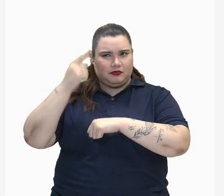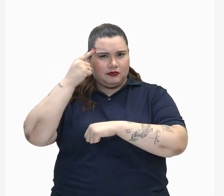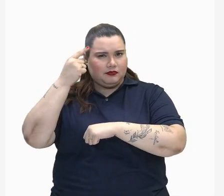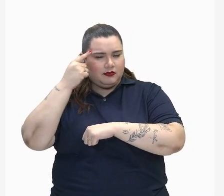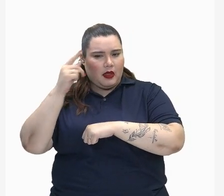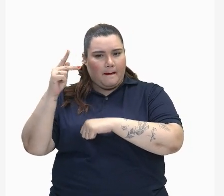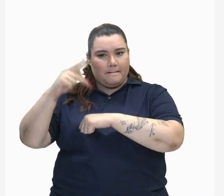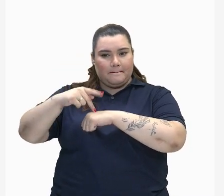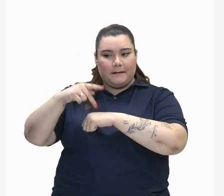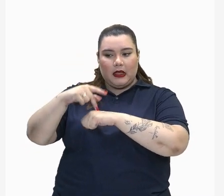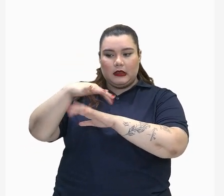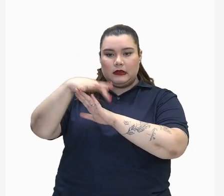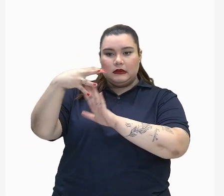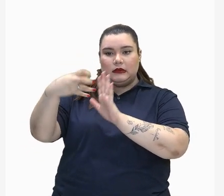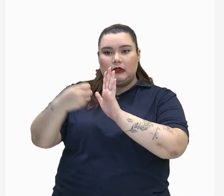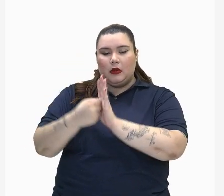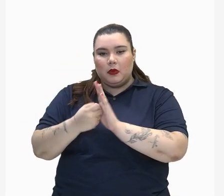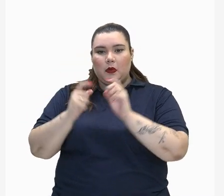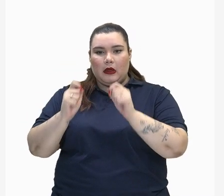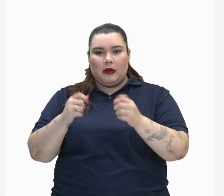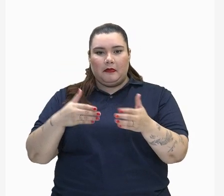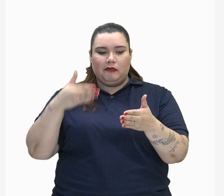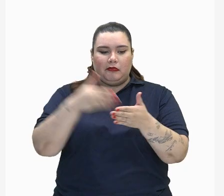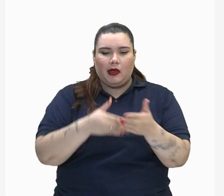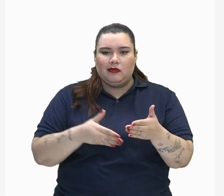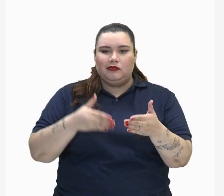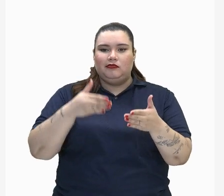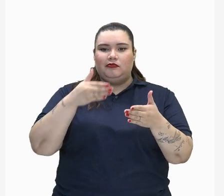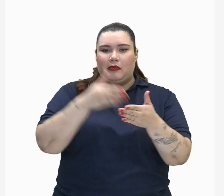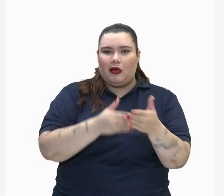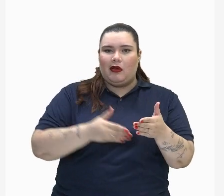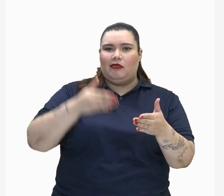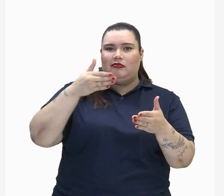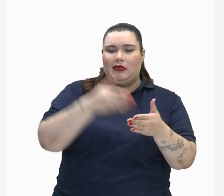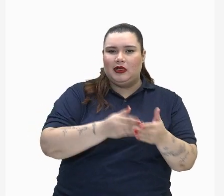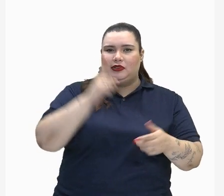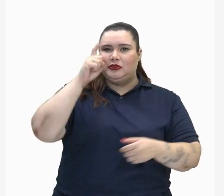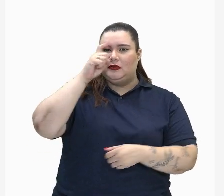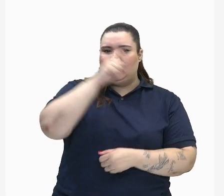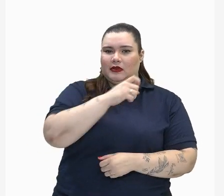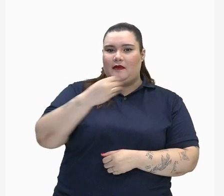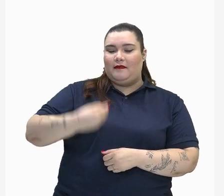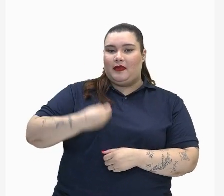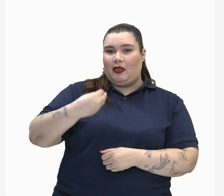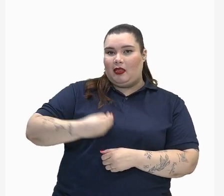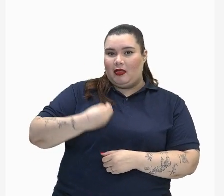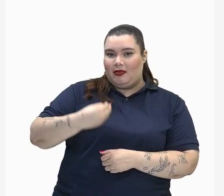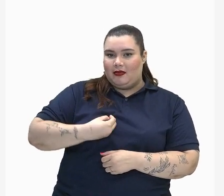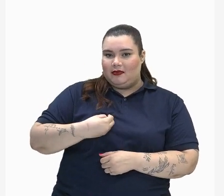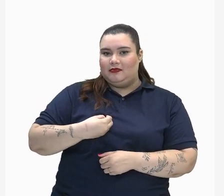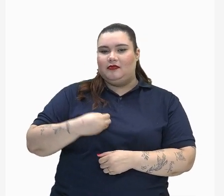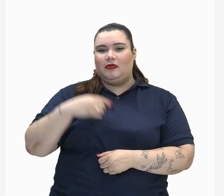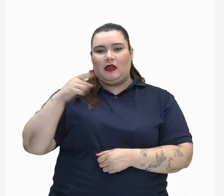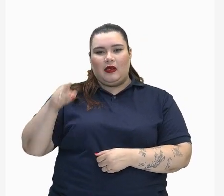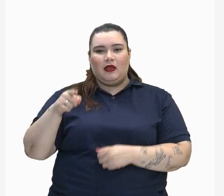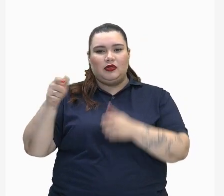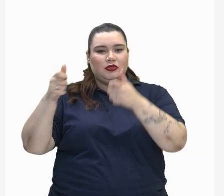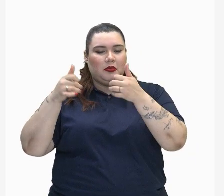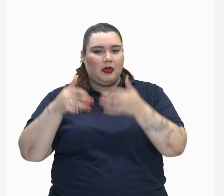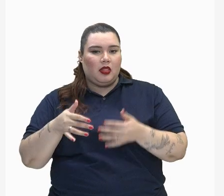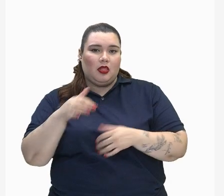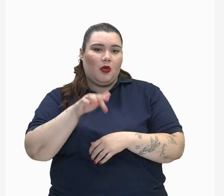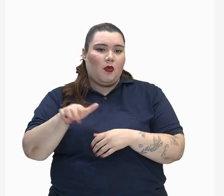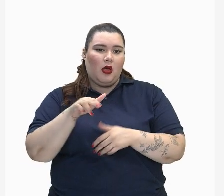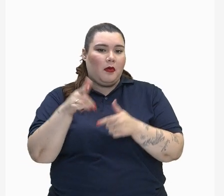né, simboliza um obstáculo ou dificuldade que o eu lírico enfrentou na vida. Ele não diz que